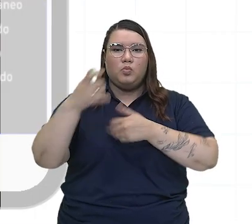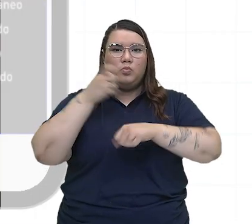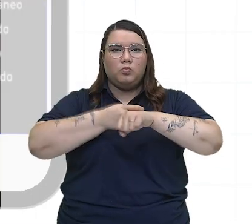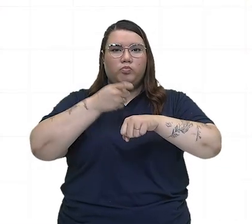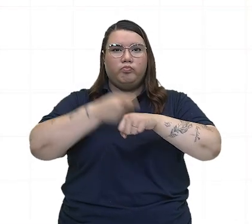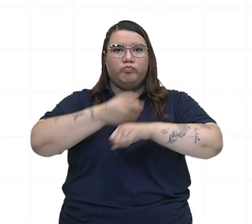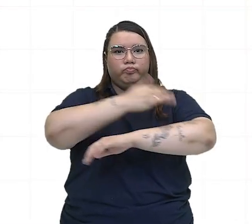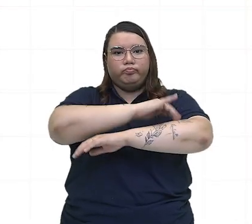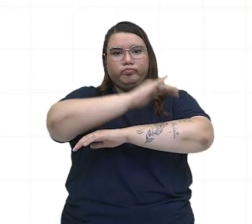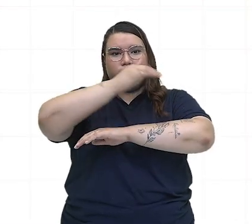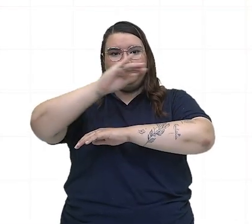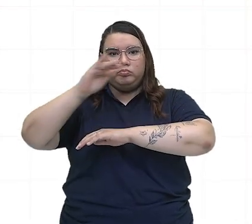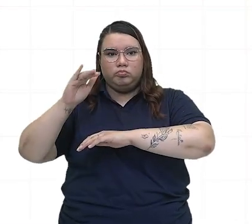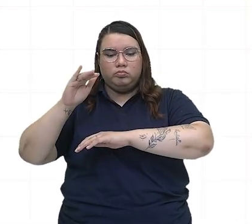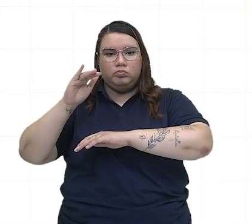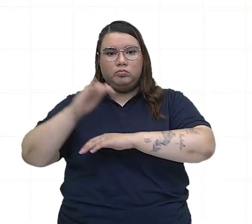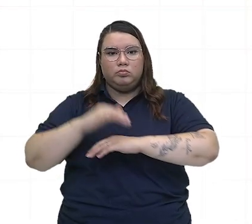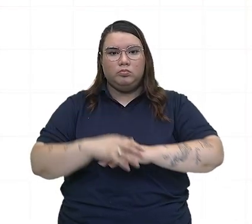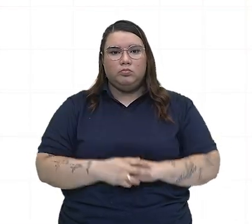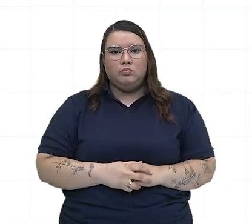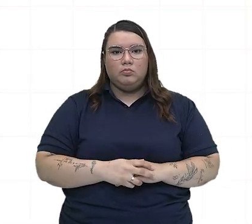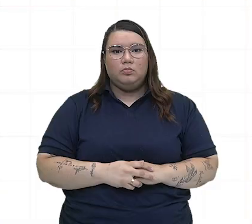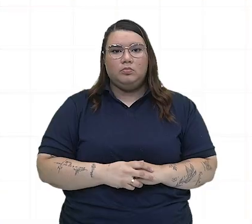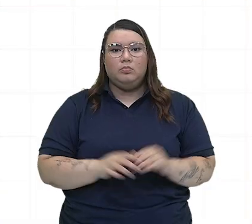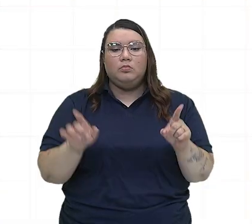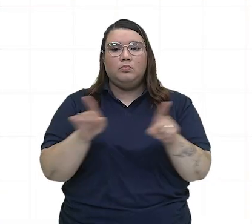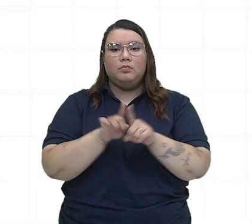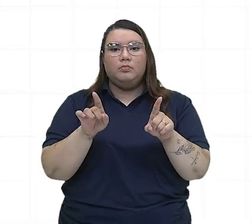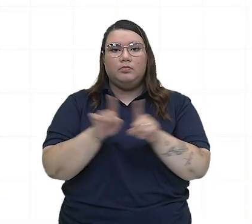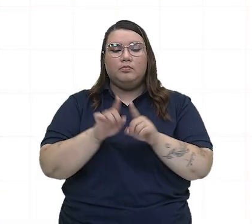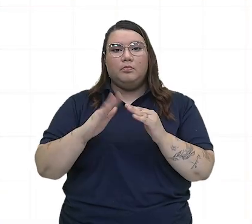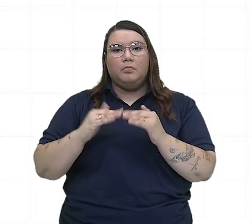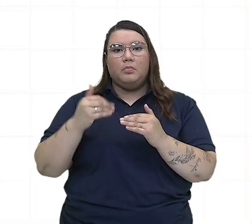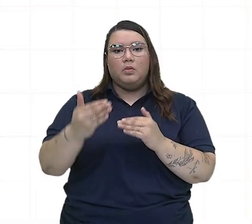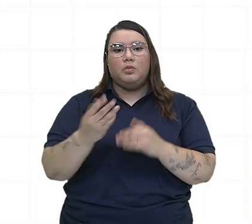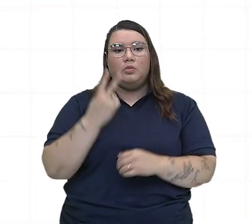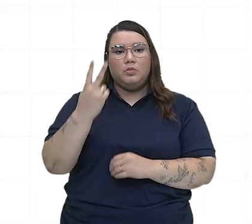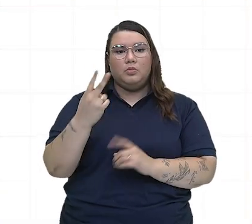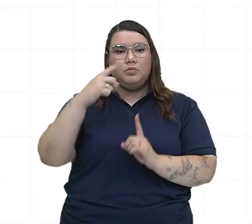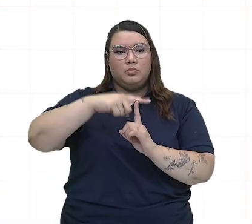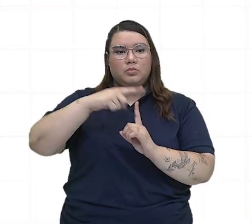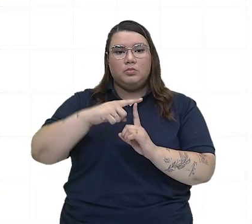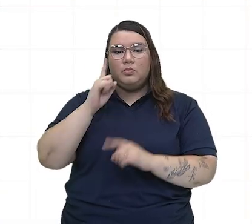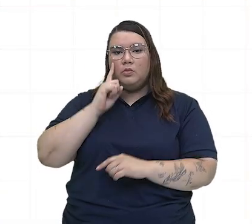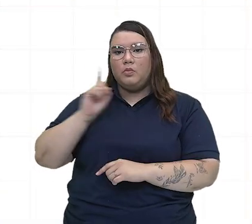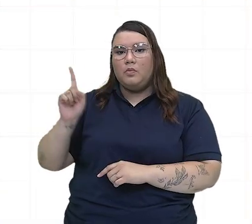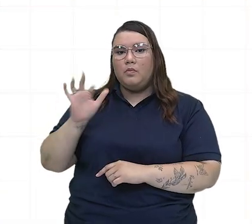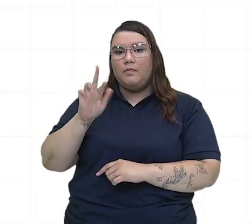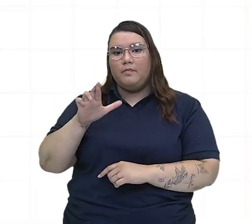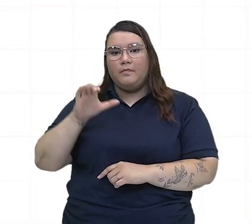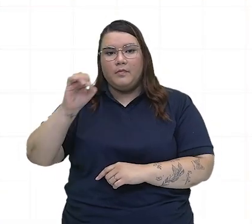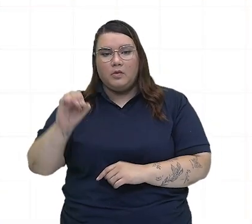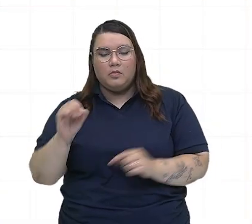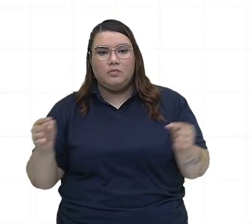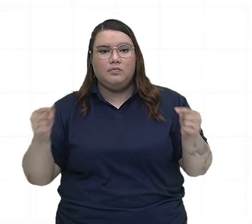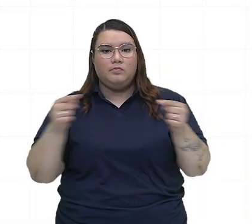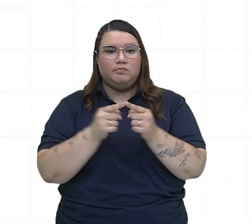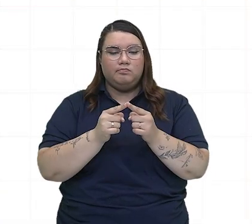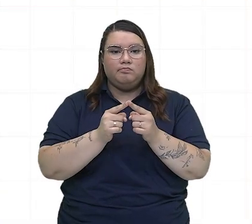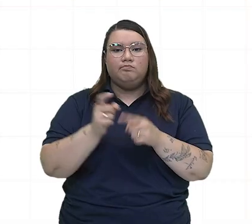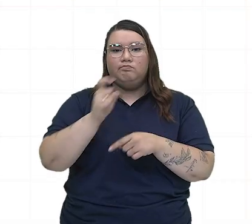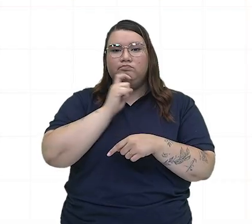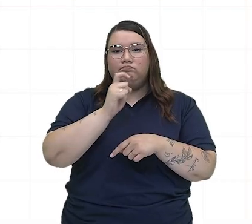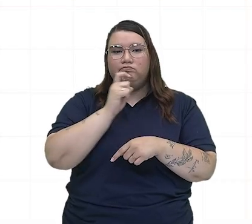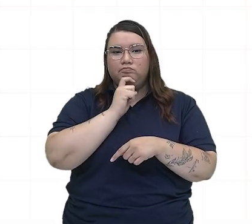geleiras permanentes. E ainda temos mais dois tipos de climas, o clima frio, que vai ser com